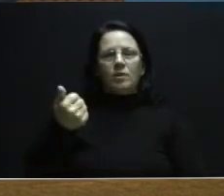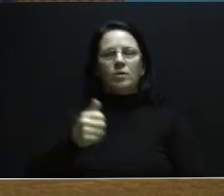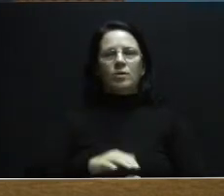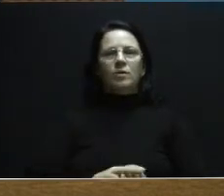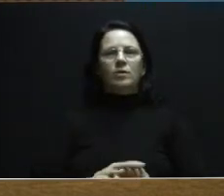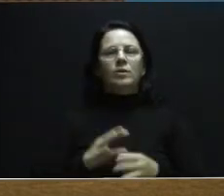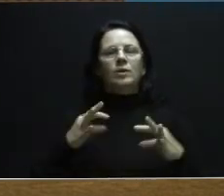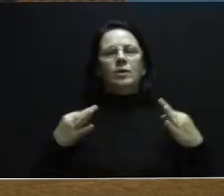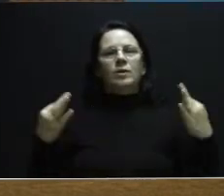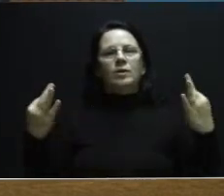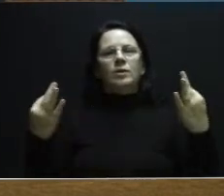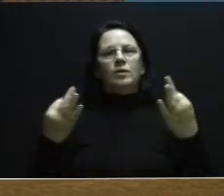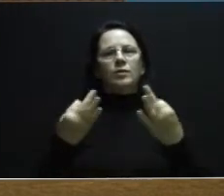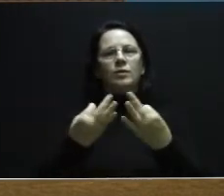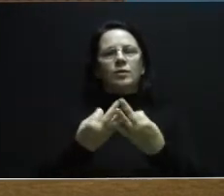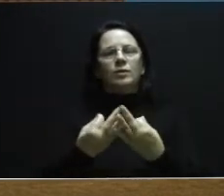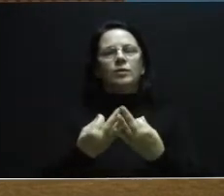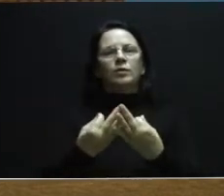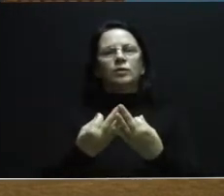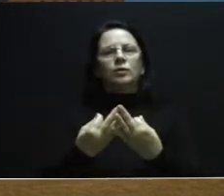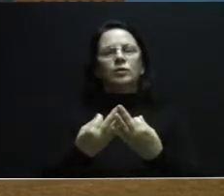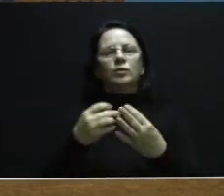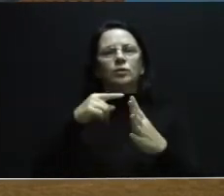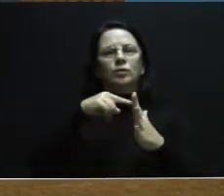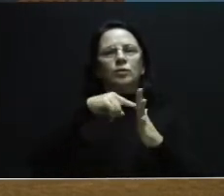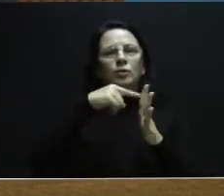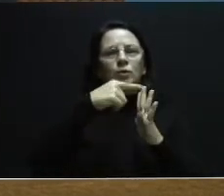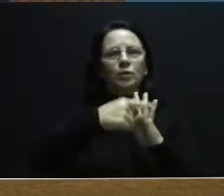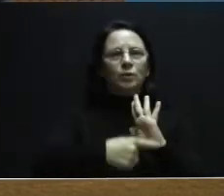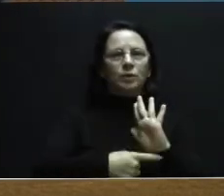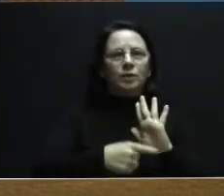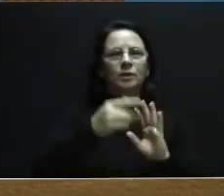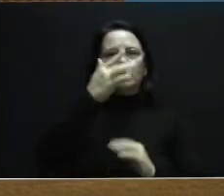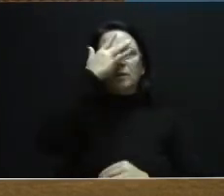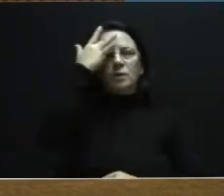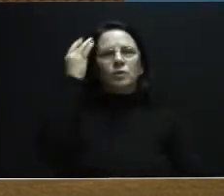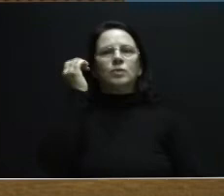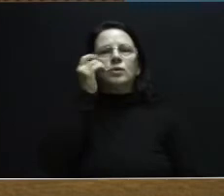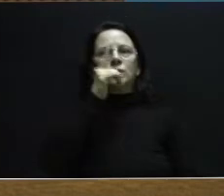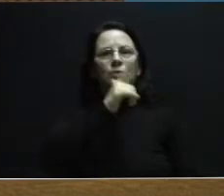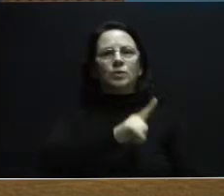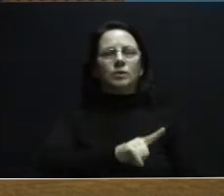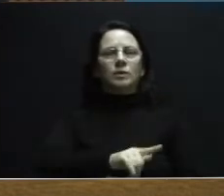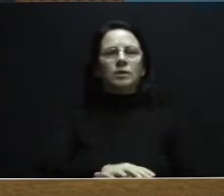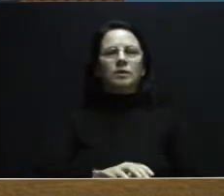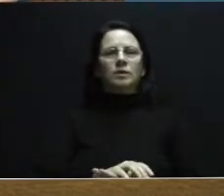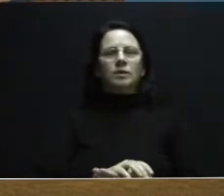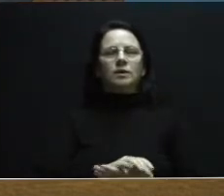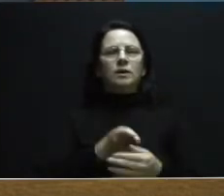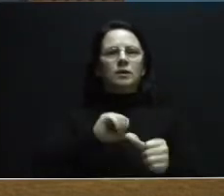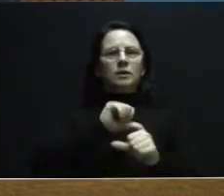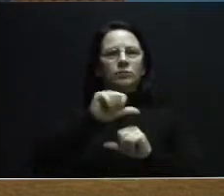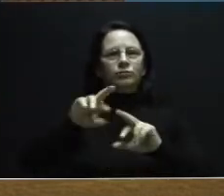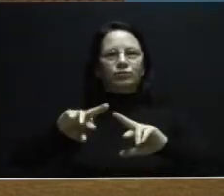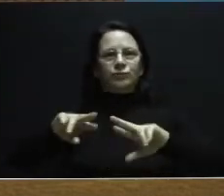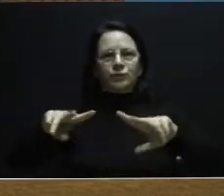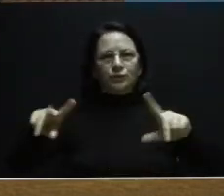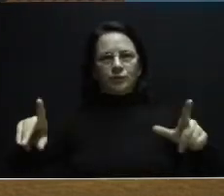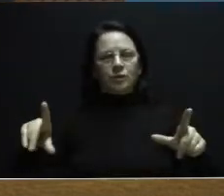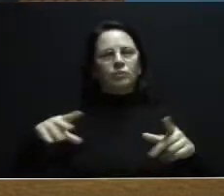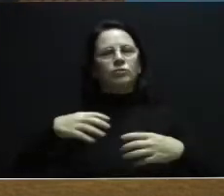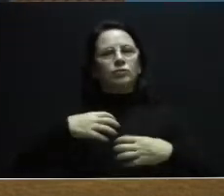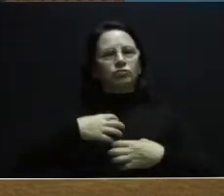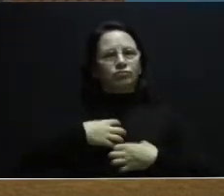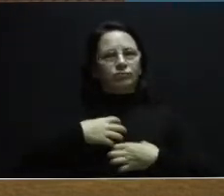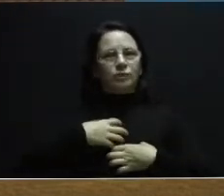sucesso quando todos os membros, todas as pessoas conseguirem transformar as adversidades num gesto